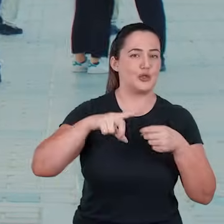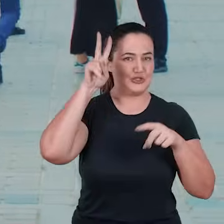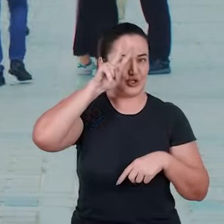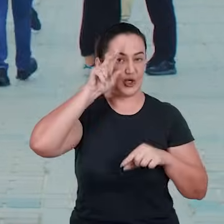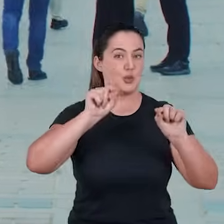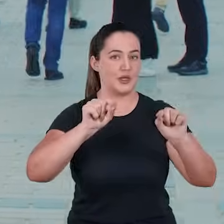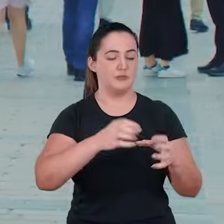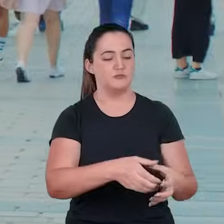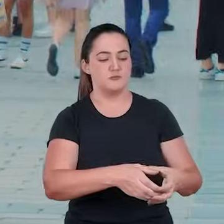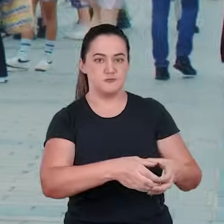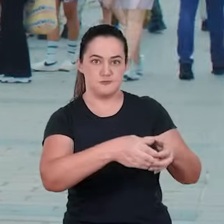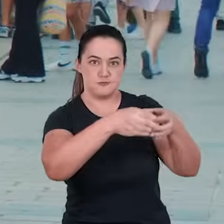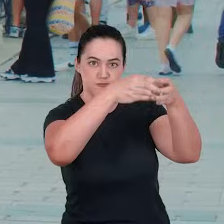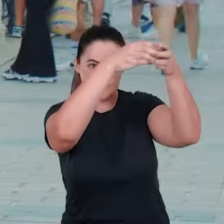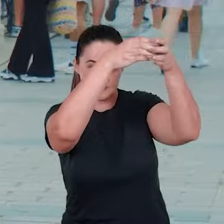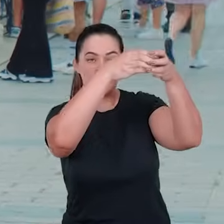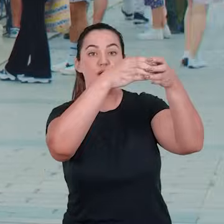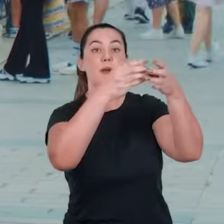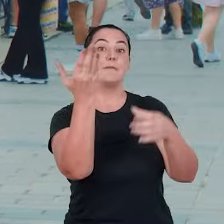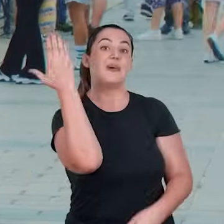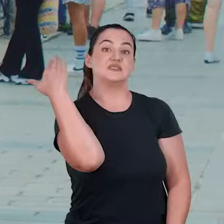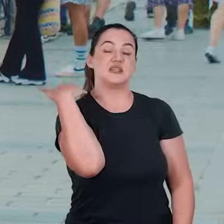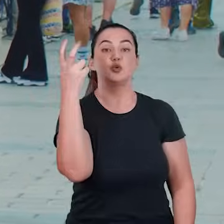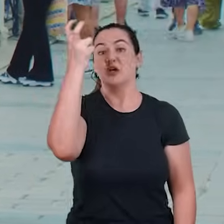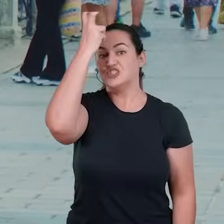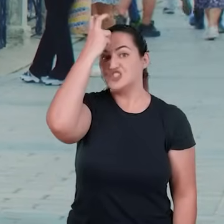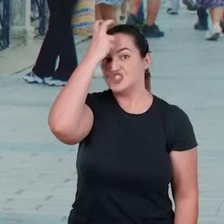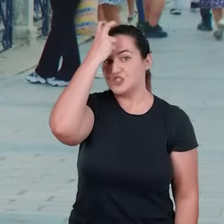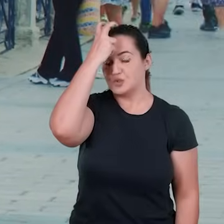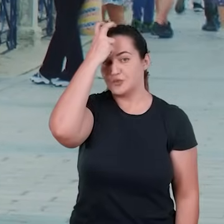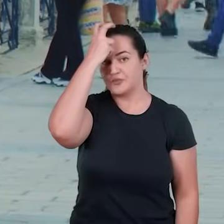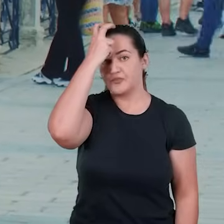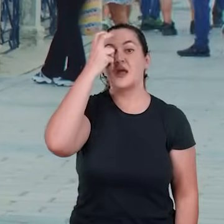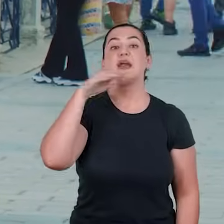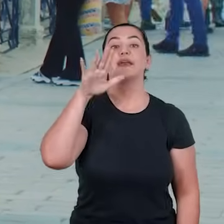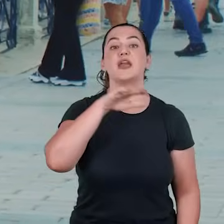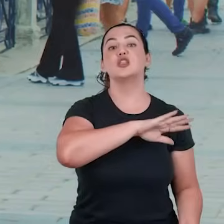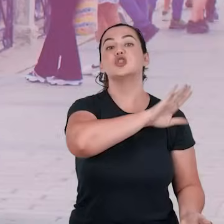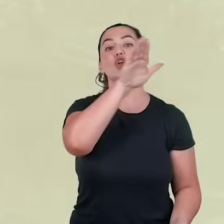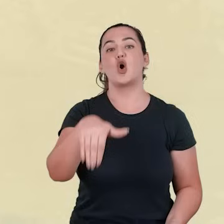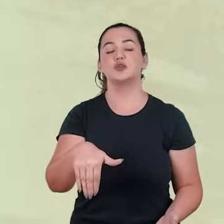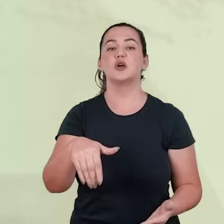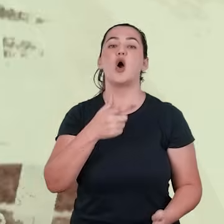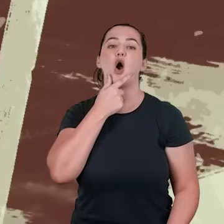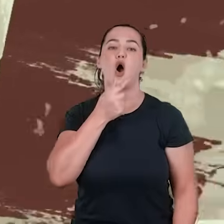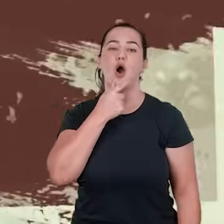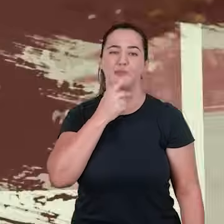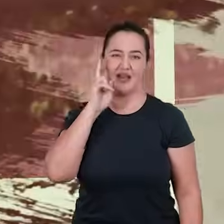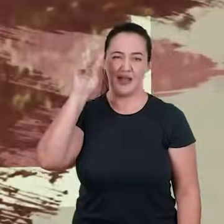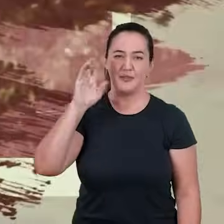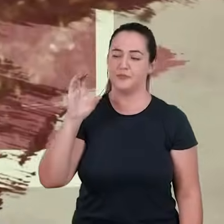obelisco originalmente estava no Egito, no templo de Karnak. E quem o trouxe para cá foi Constantino o